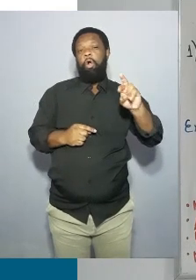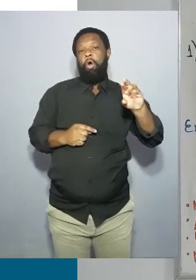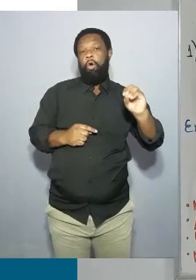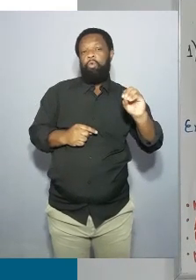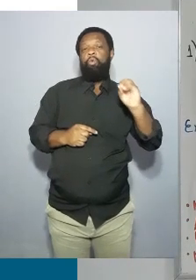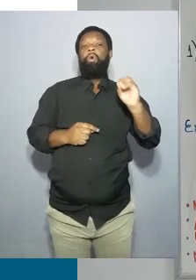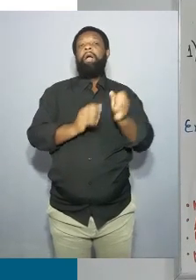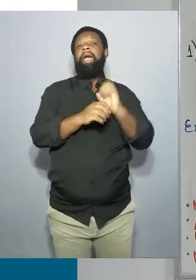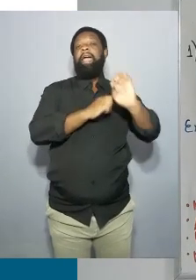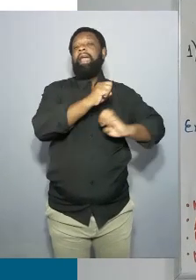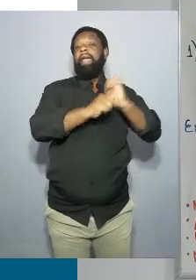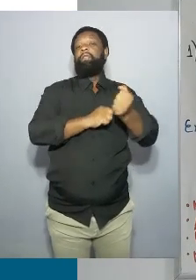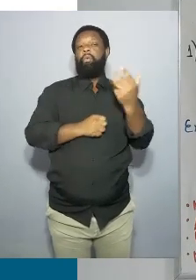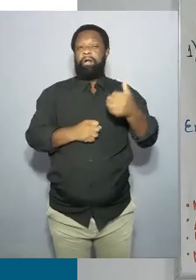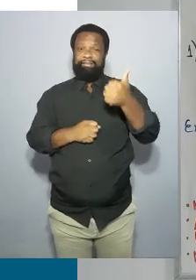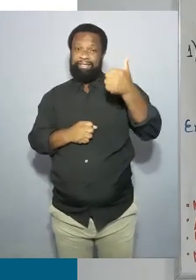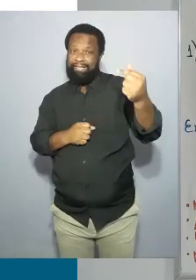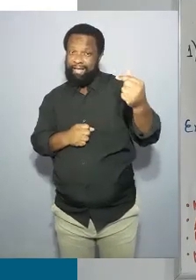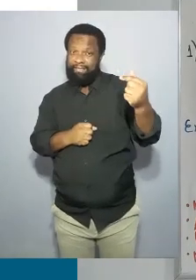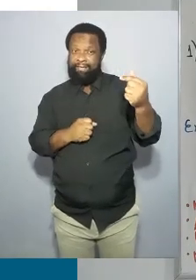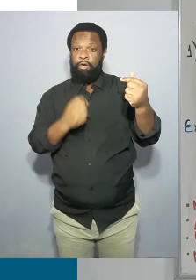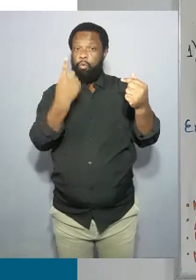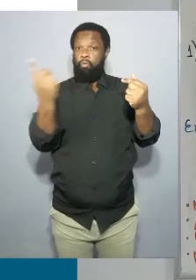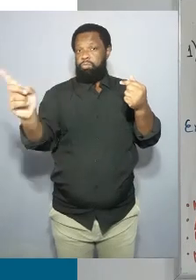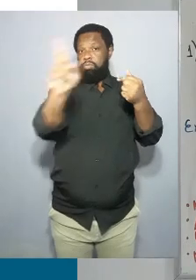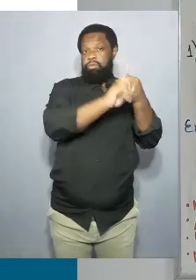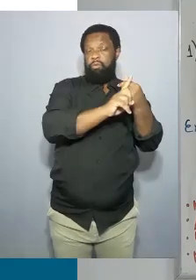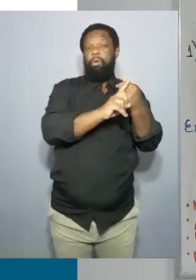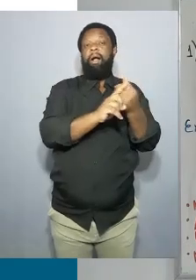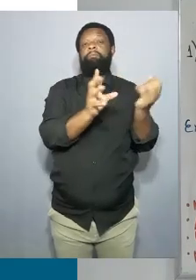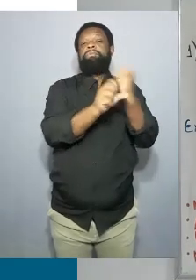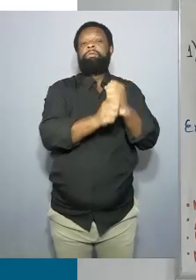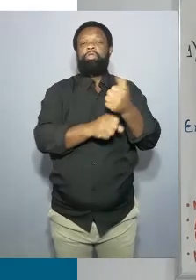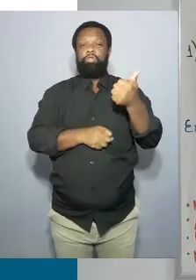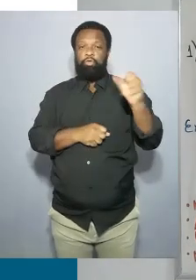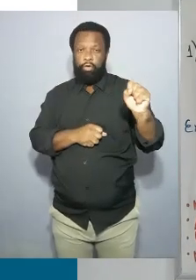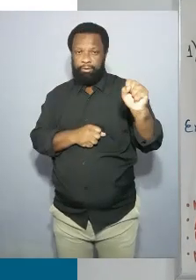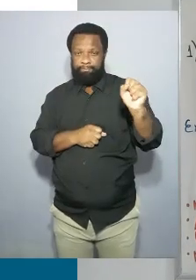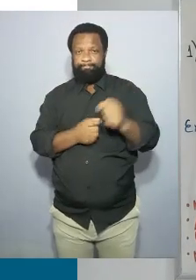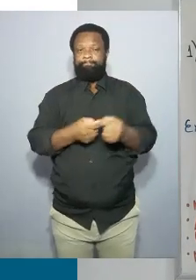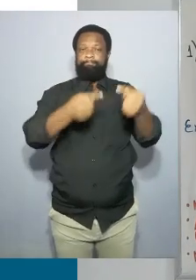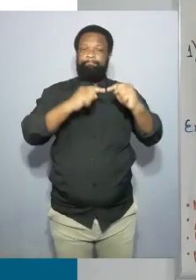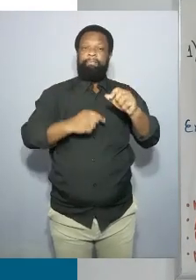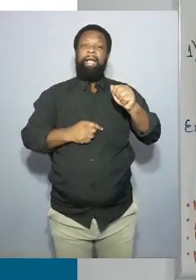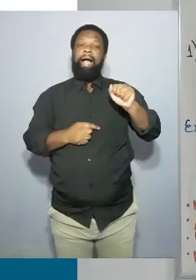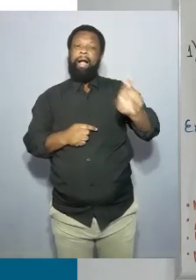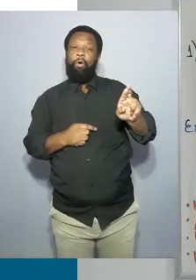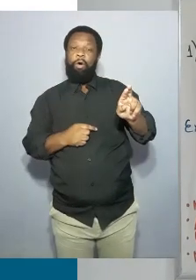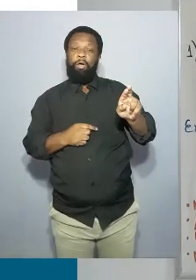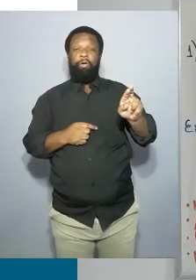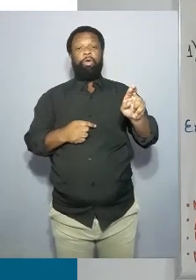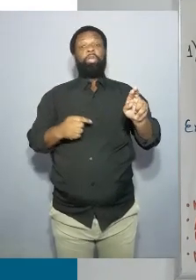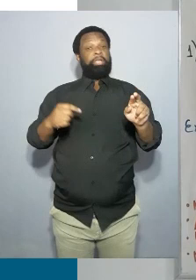tinha 17 elétrons, como ele ganha um, ele fica com 18. O argônio, que é um gás nobre, ele